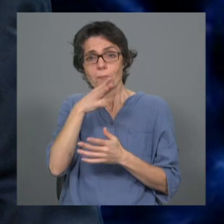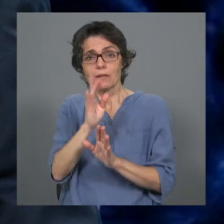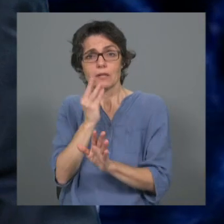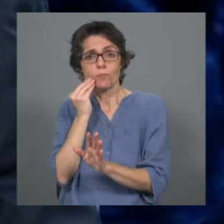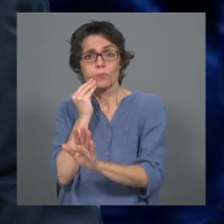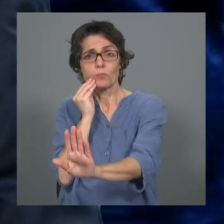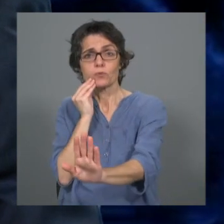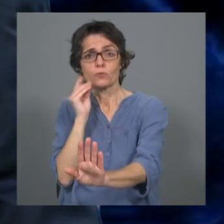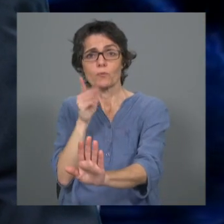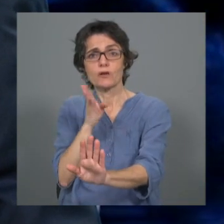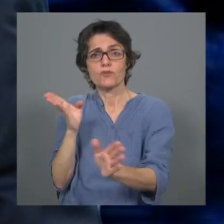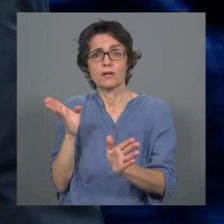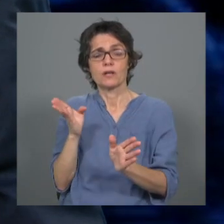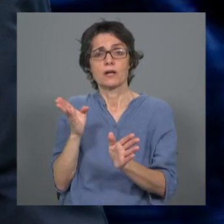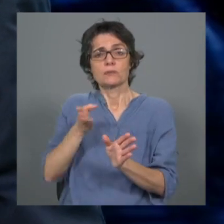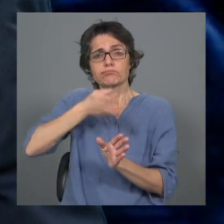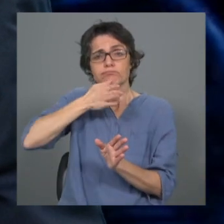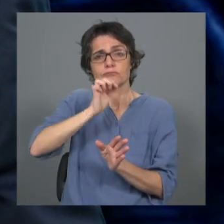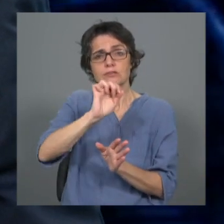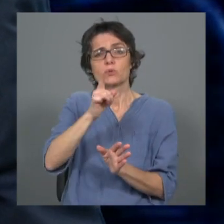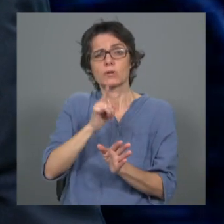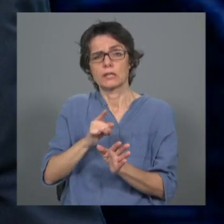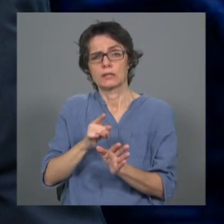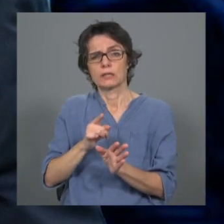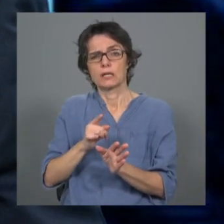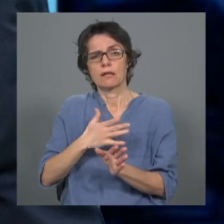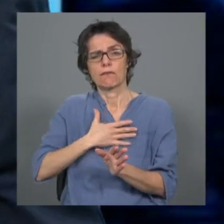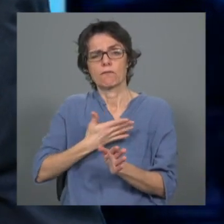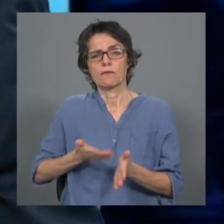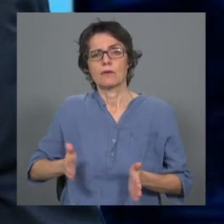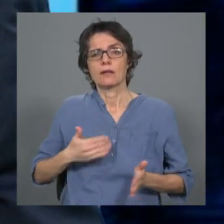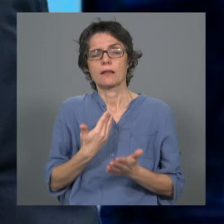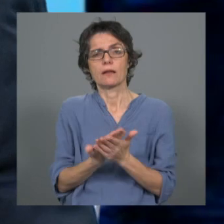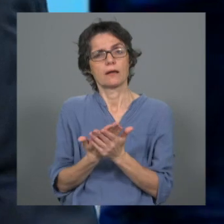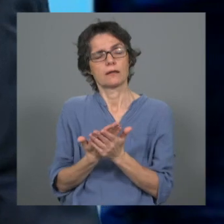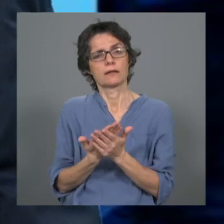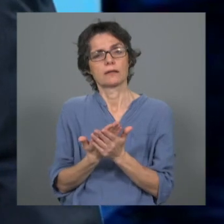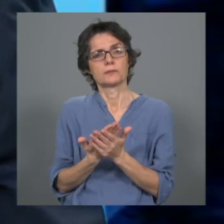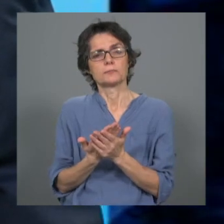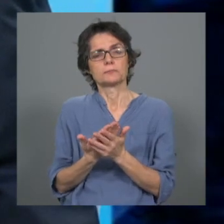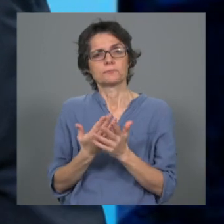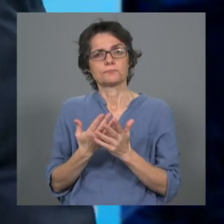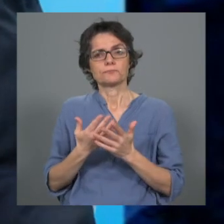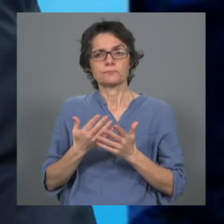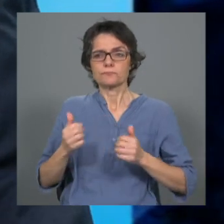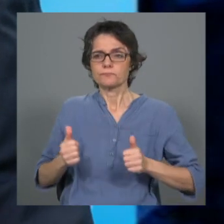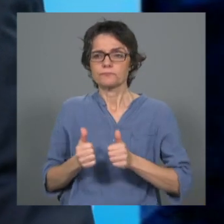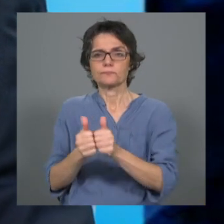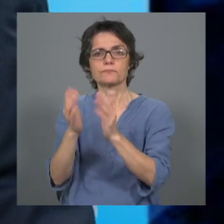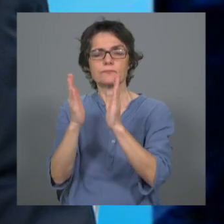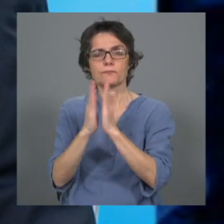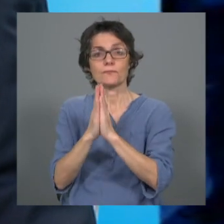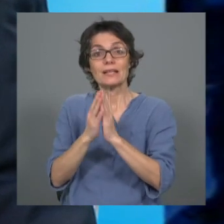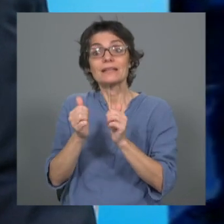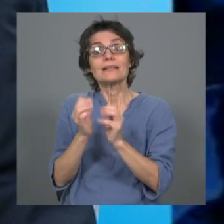insistindo ao longo das suas homilias e discursos, foi imprimindo também numa expectativa da Igreja, e também concretamente aqui na Diocese